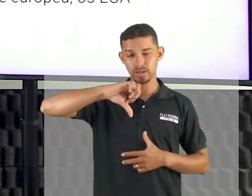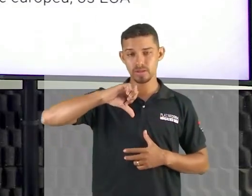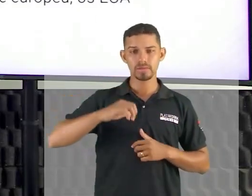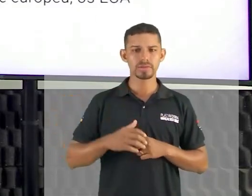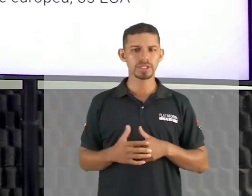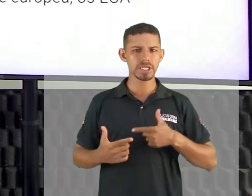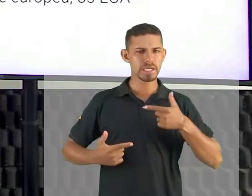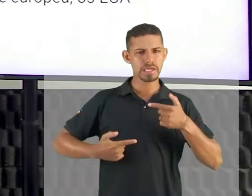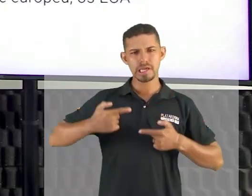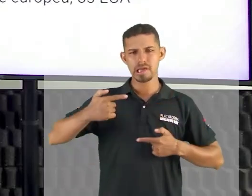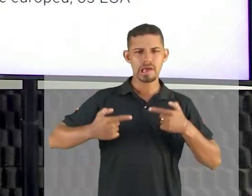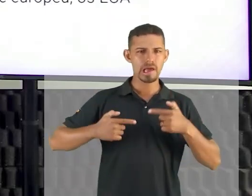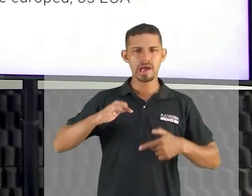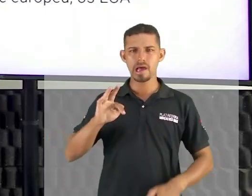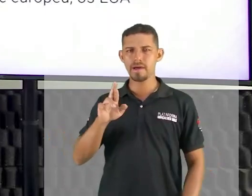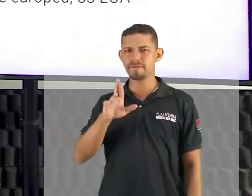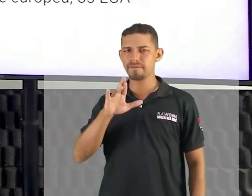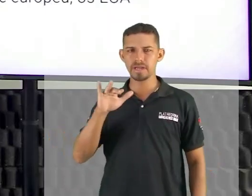Bom,